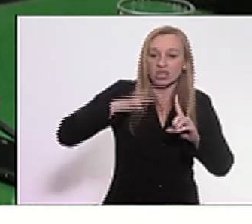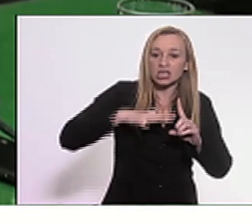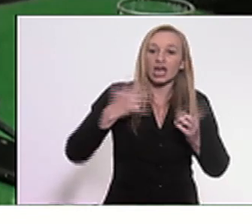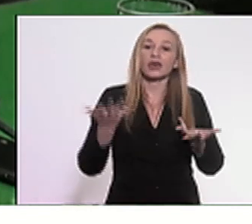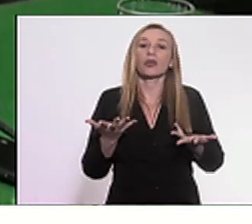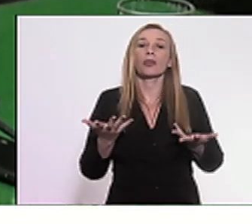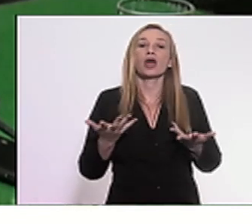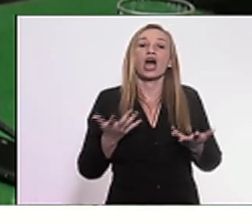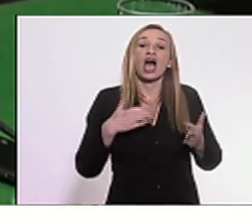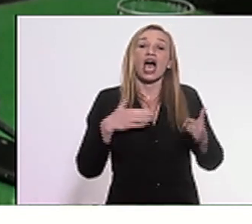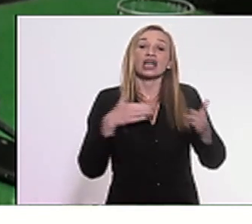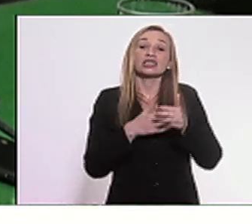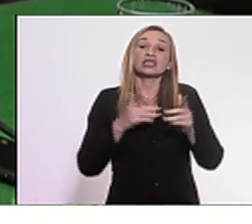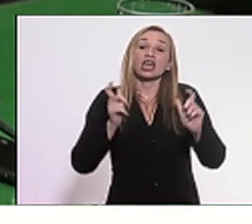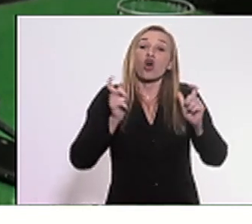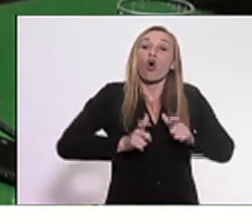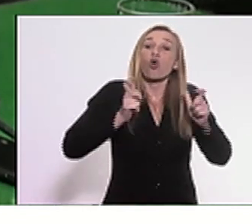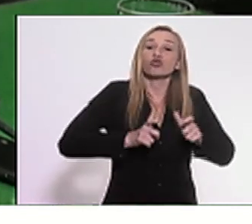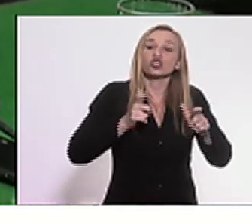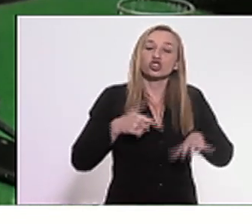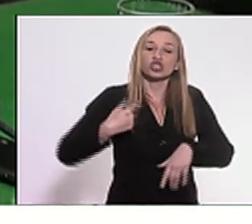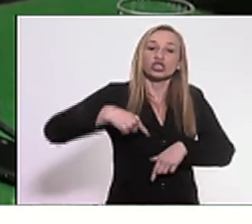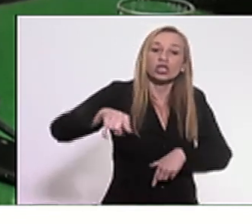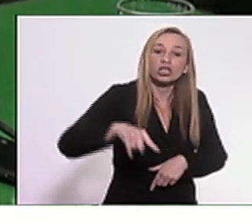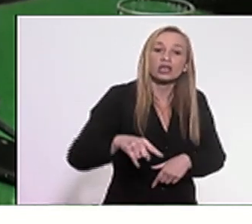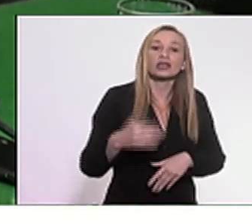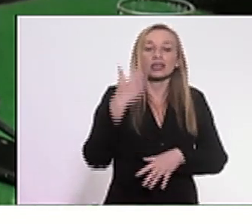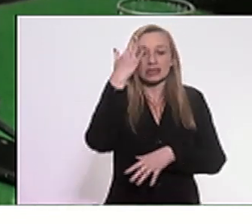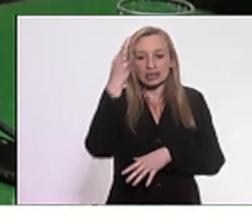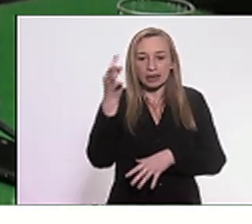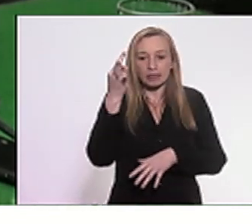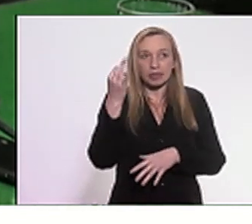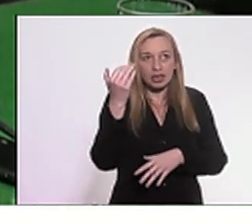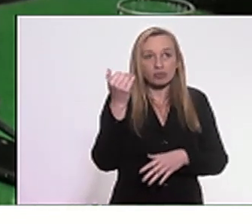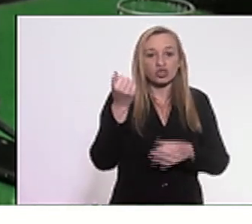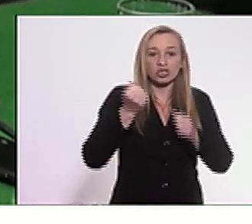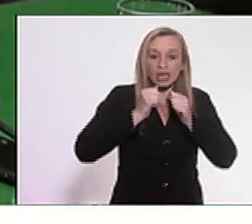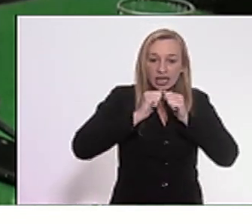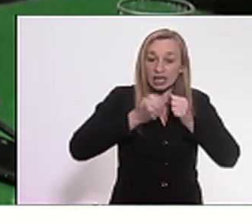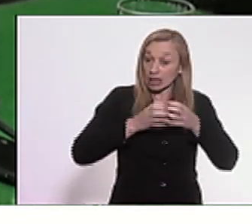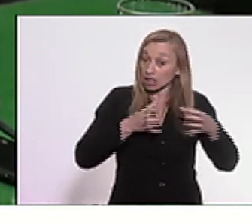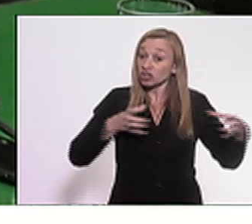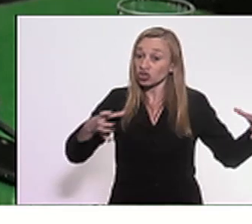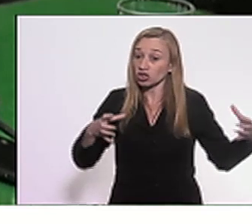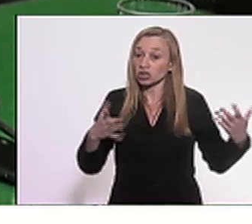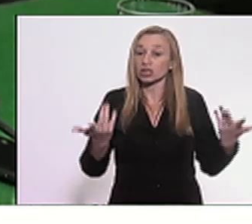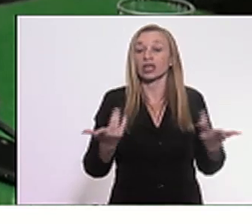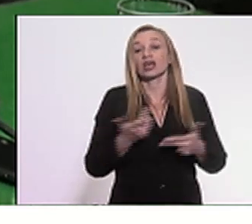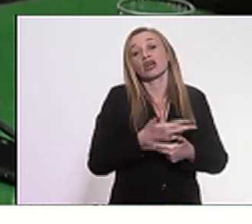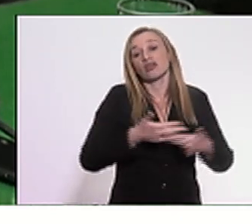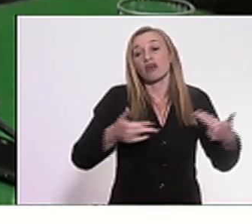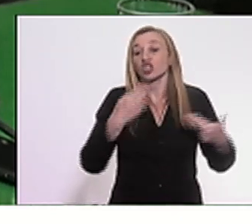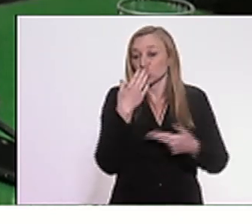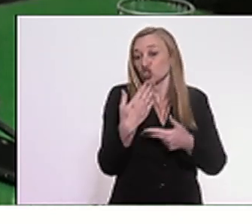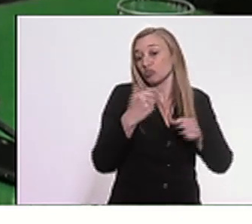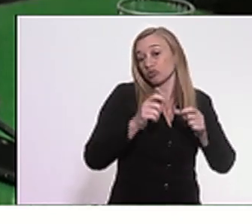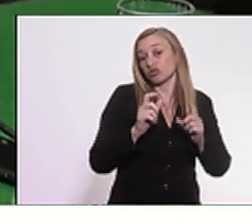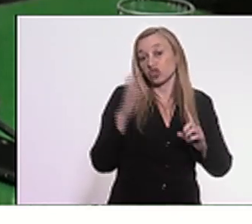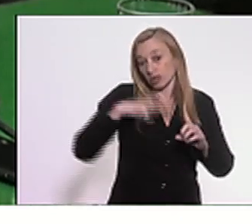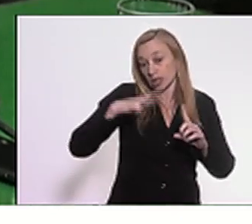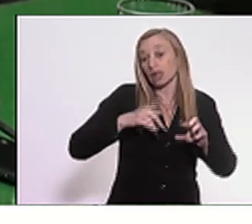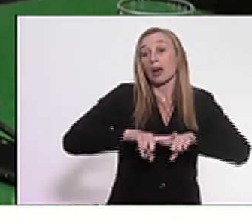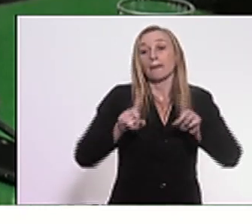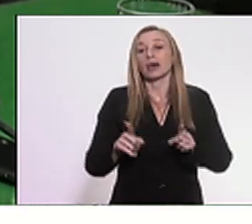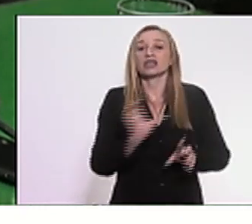nós poderíamos ir, né? A gente sabe que a linha é muito tênue, né? A linha é muito tênue, mas esta